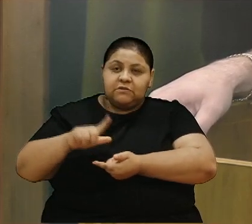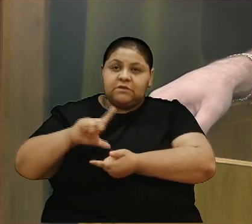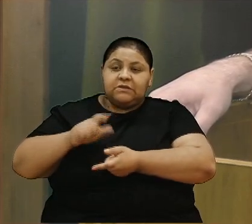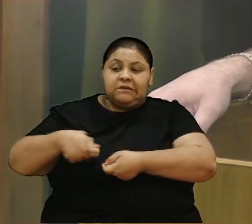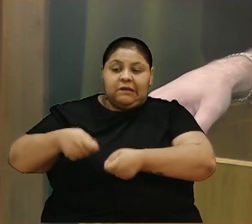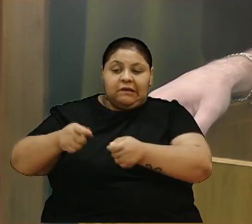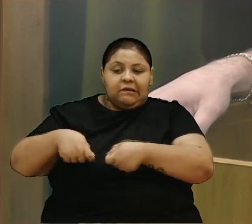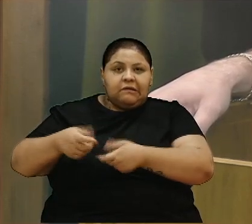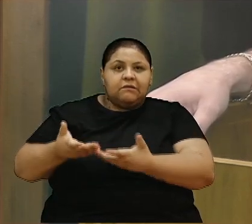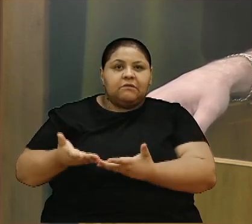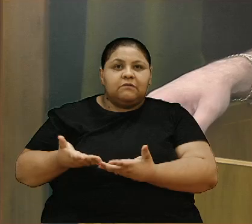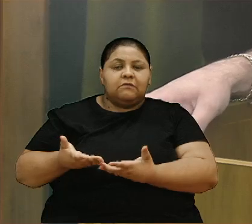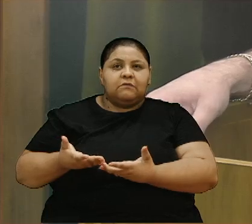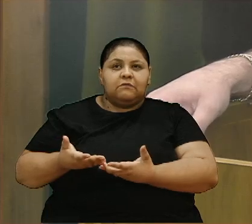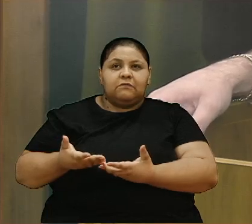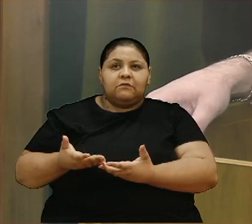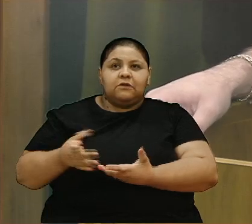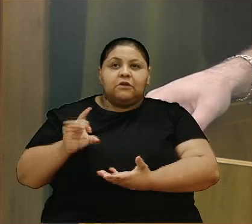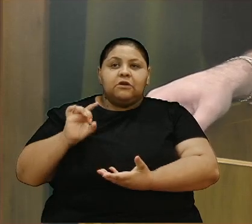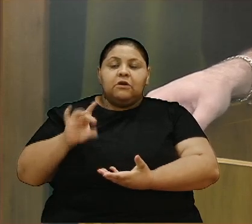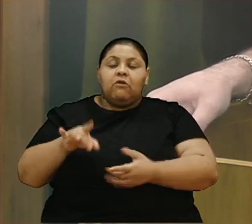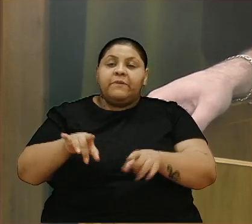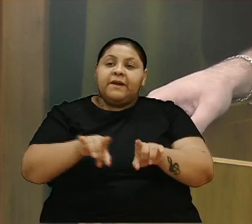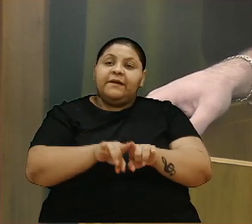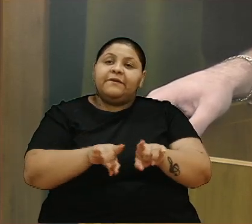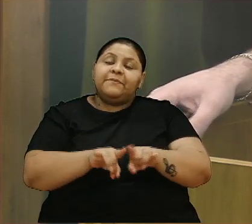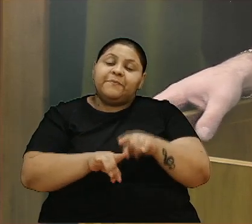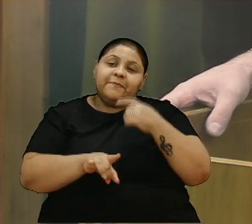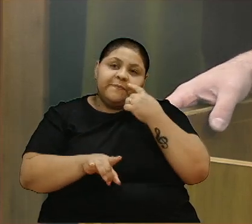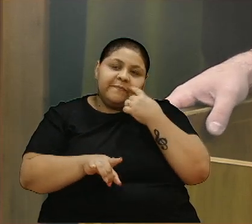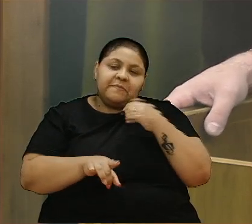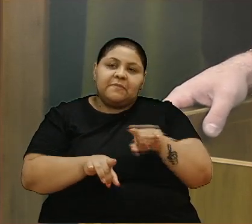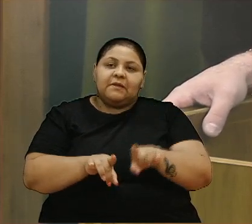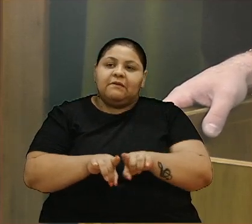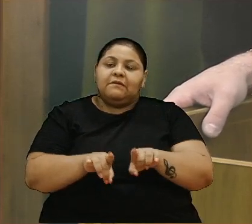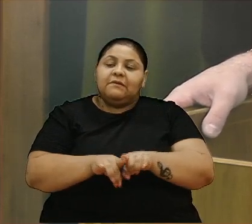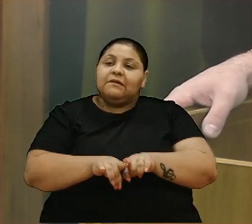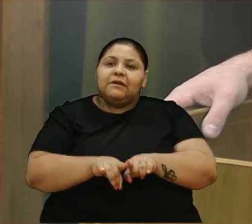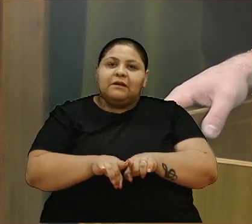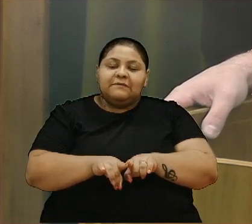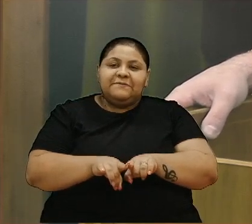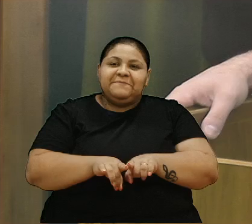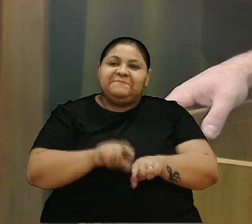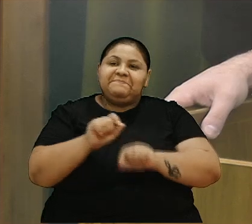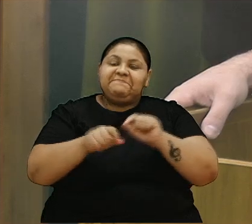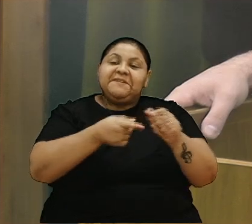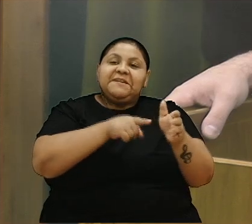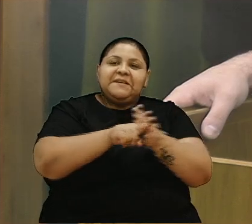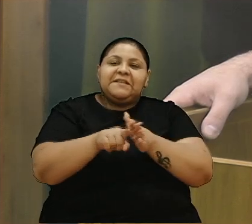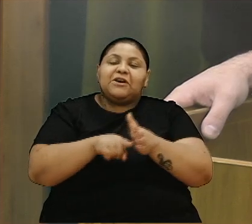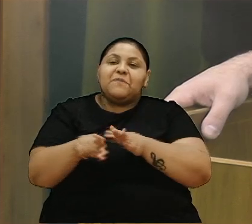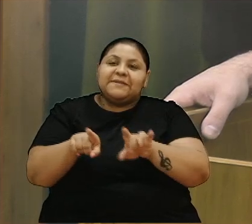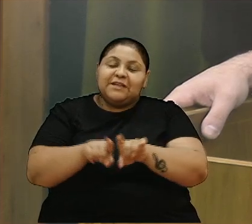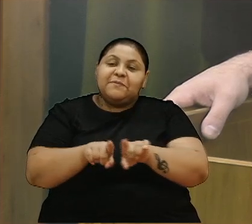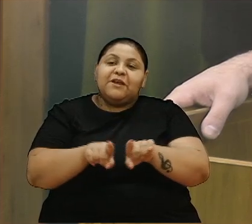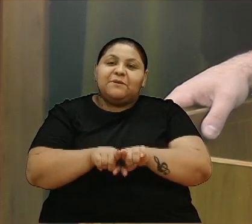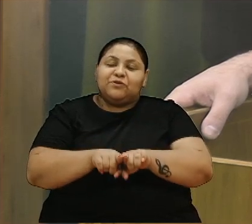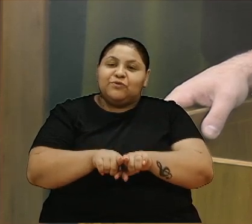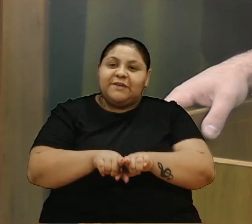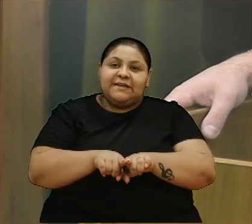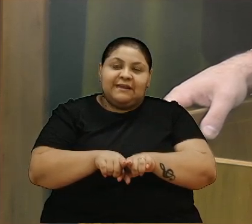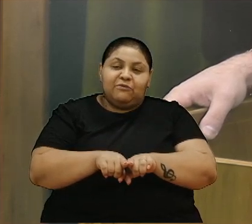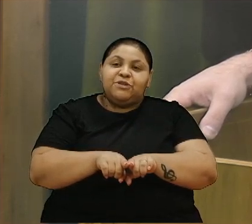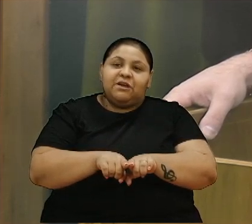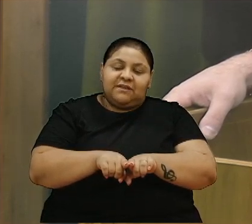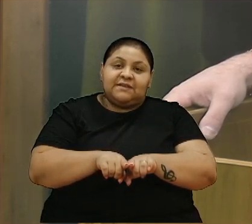gastar mesmo. Afinal, é só digitar no Google, tem o janjômetro, né? Para quem pesquisa, mais de